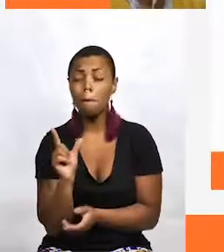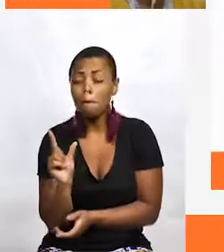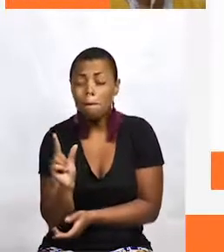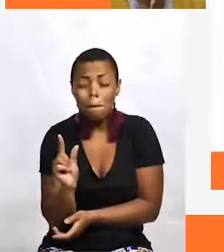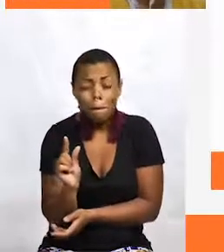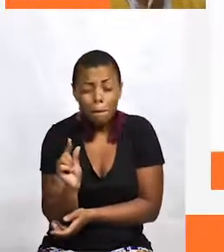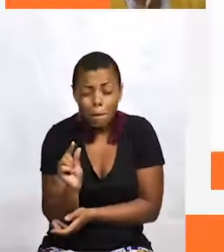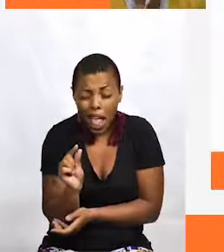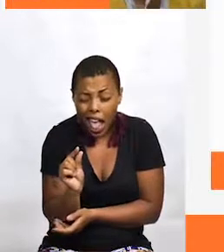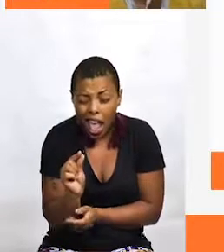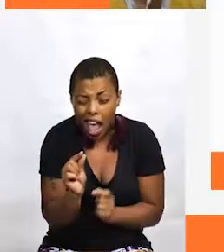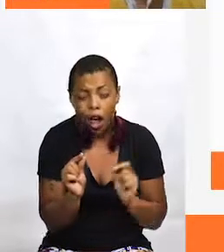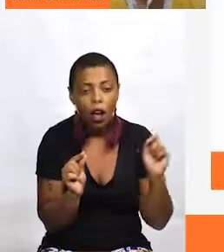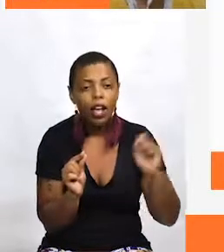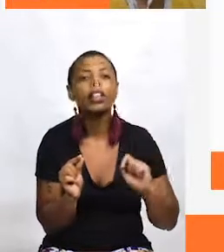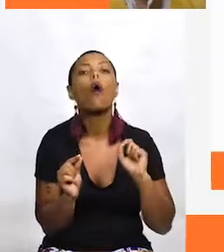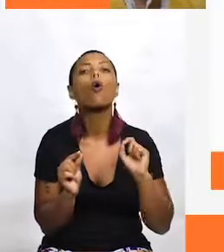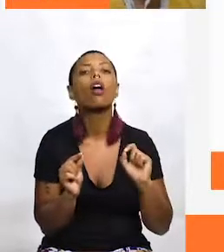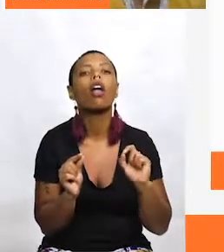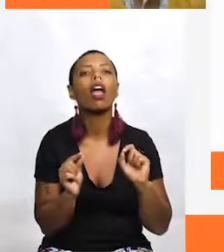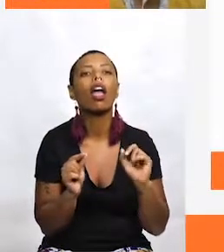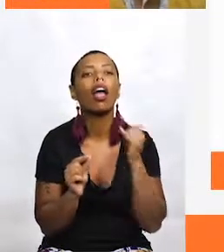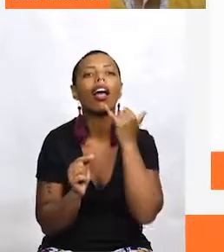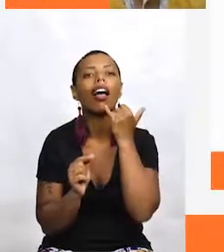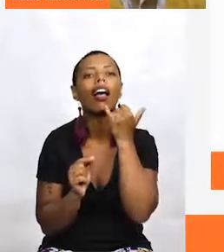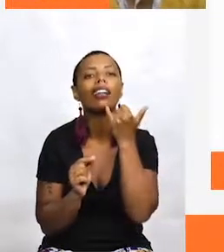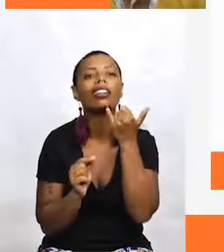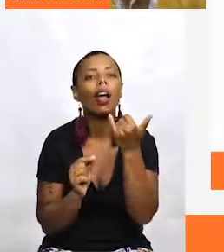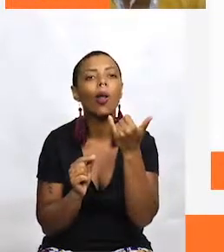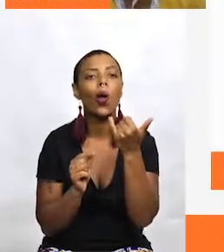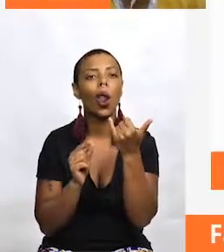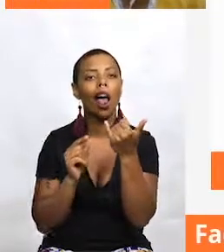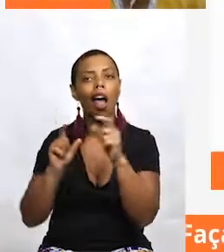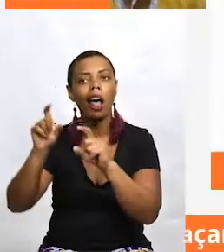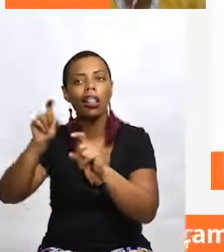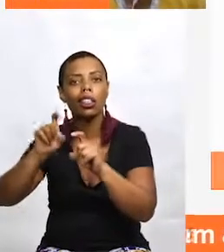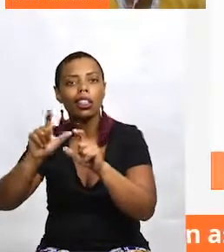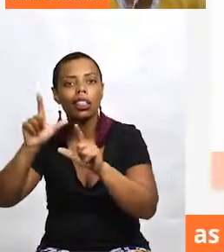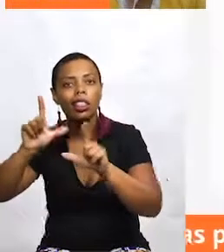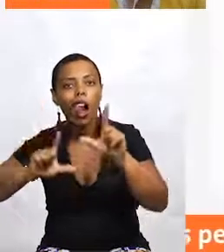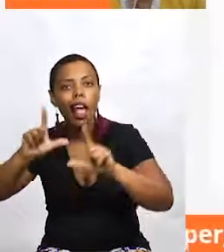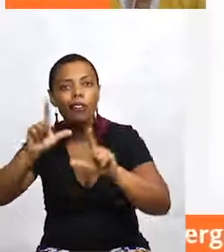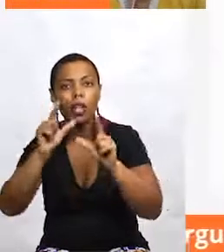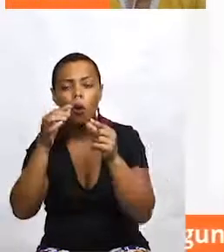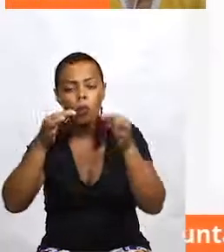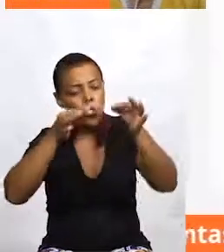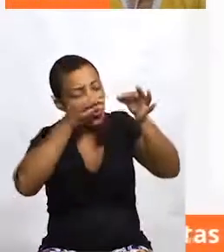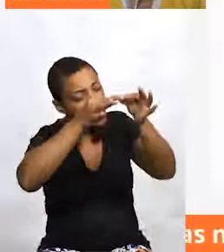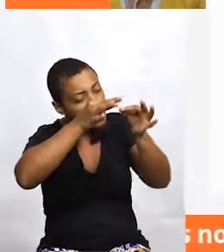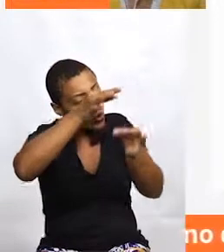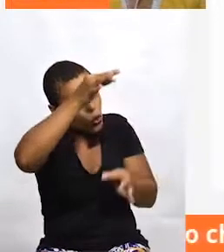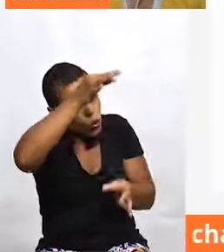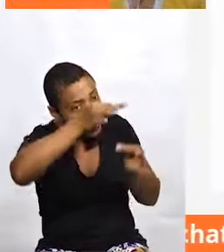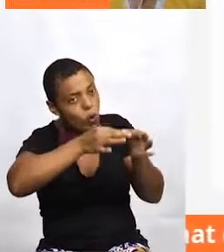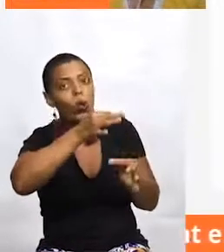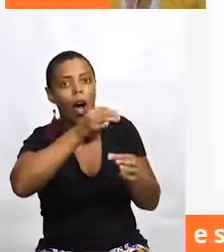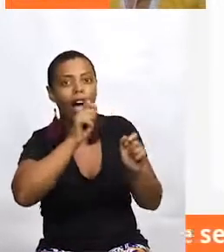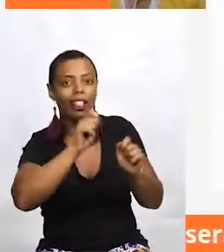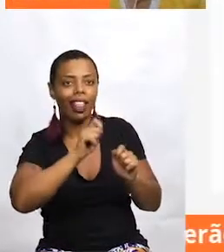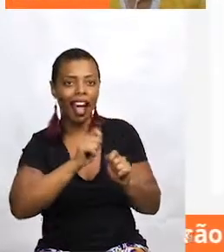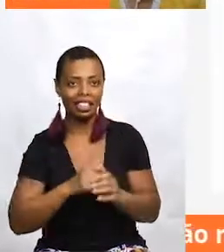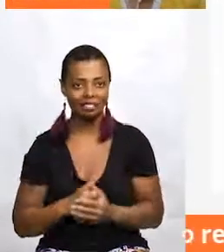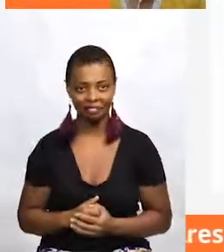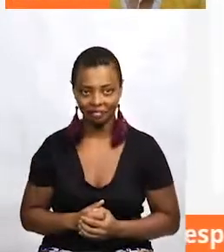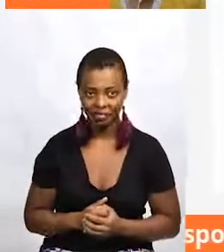terem os celulares, as televisões mais finas possíveis, os celulares mais finos possíveis. Bom,